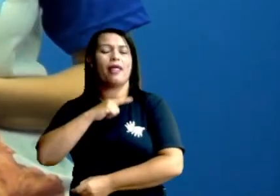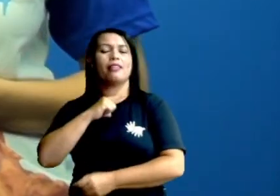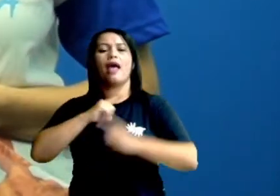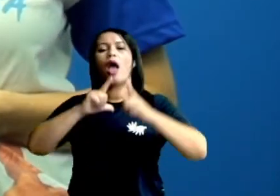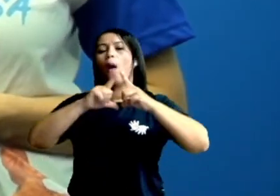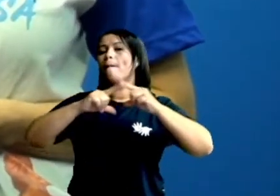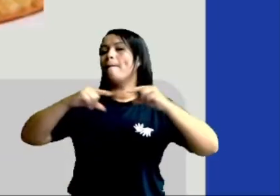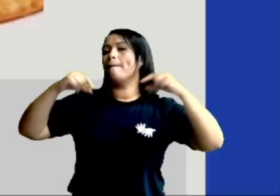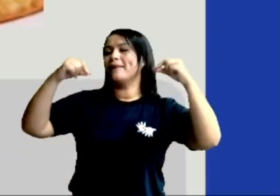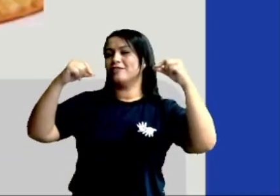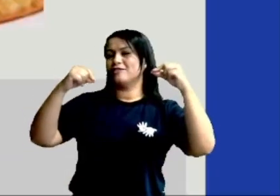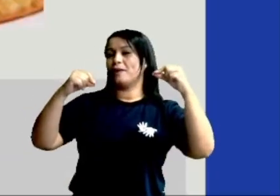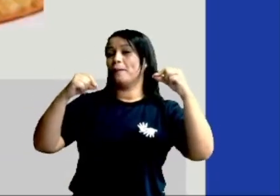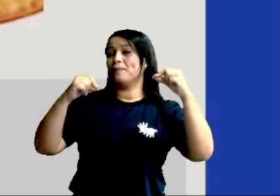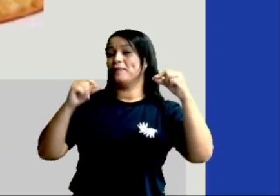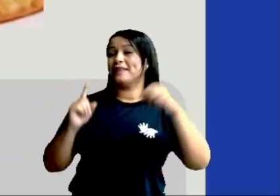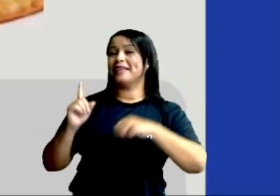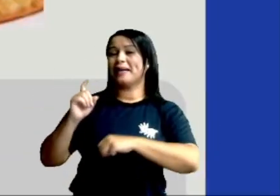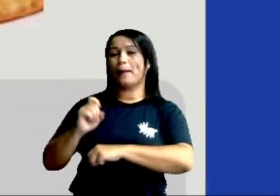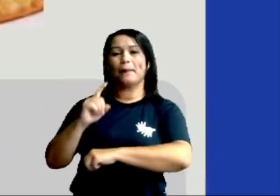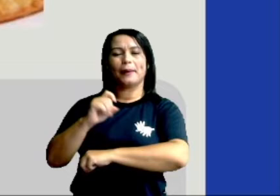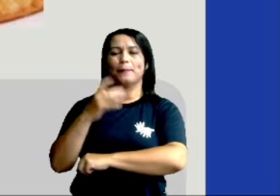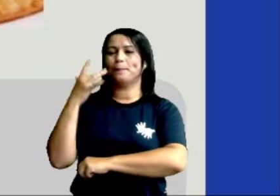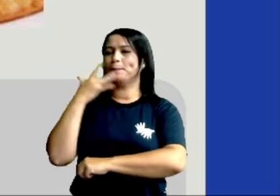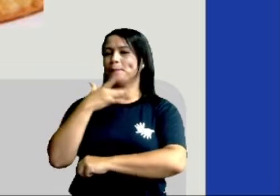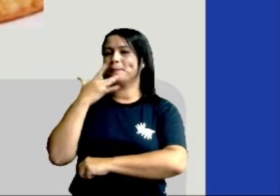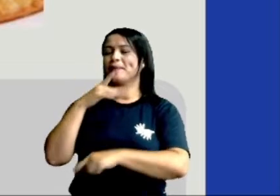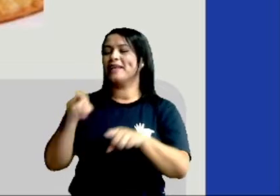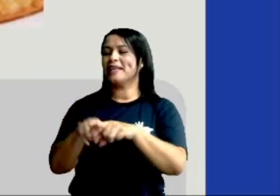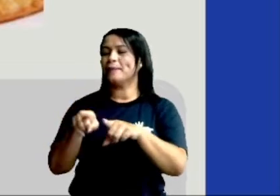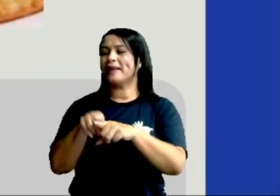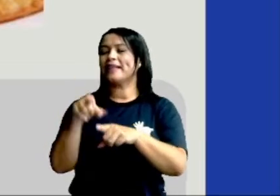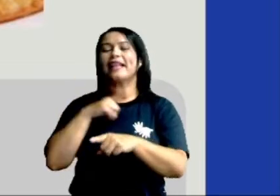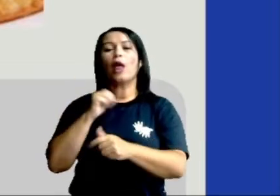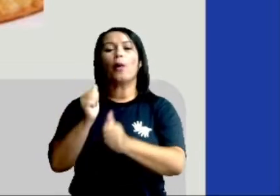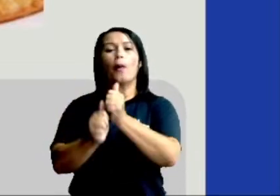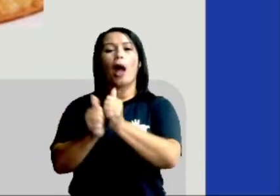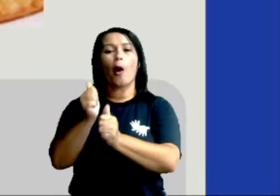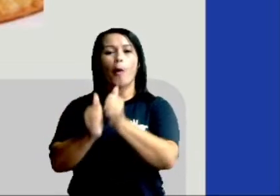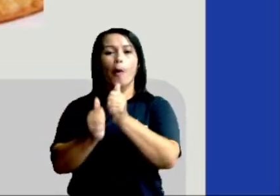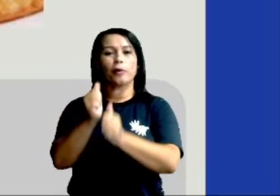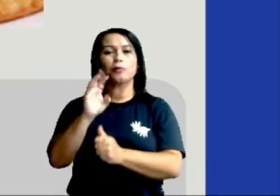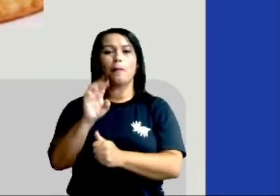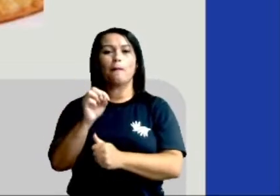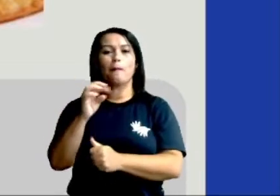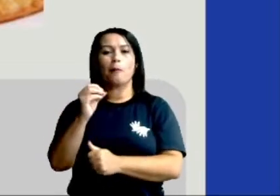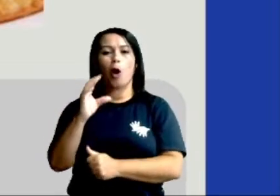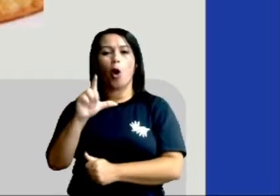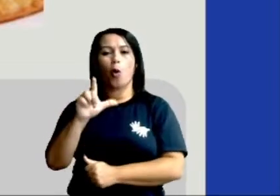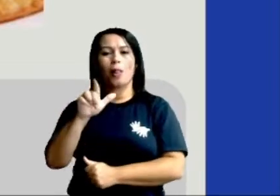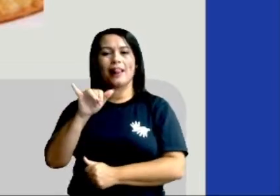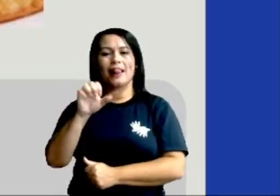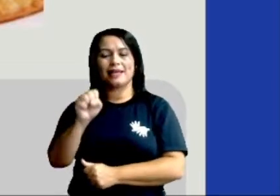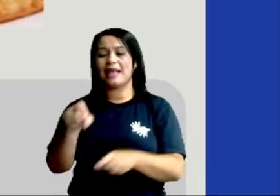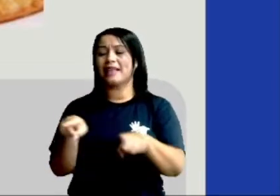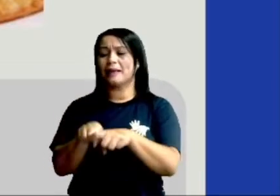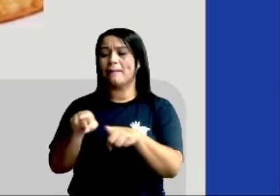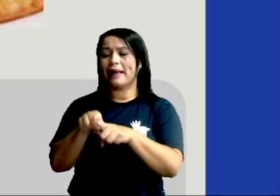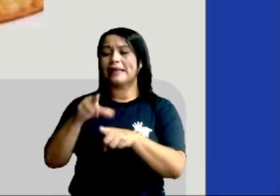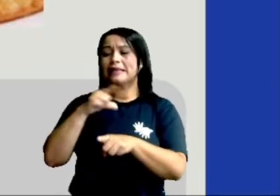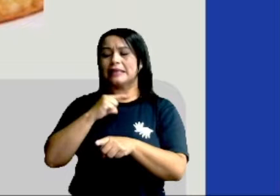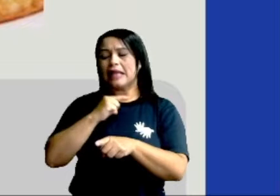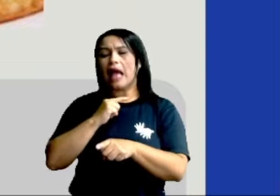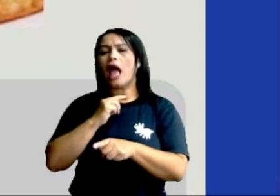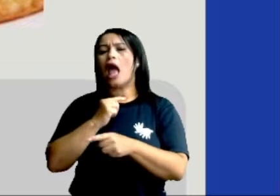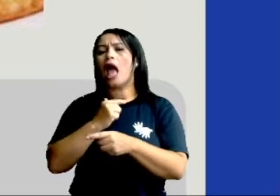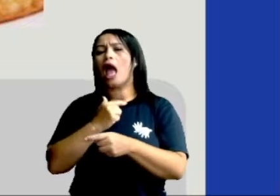bem delicioso, chega, deu água na boca, e o arroz com brócolis, tá? Também temos muito o hábito de